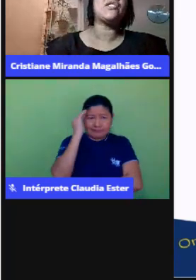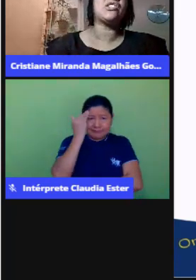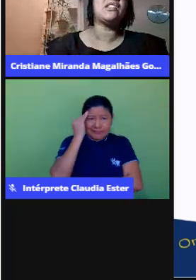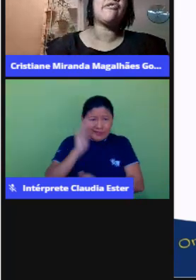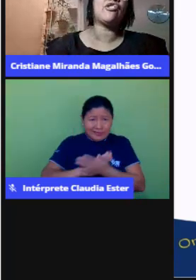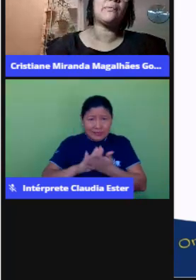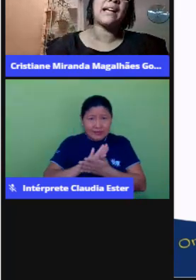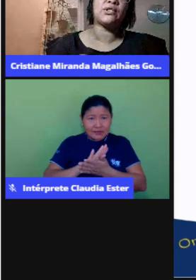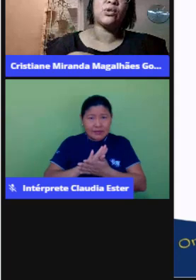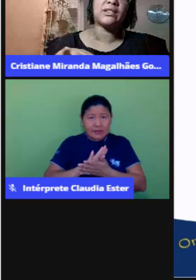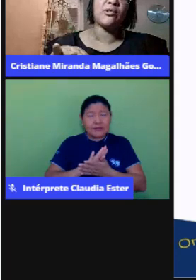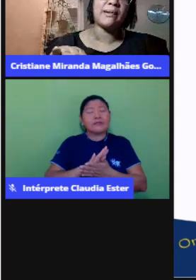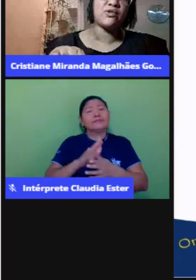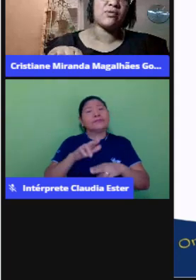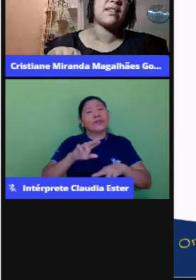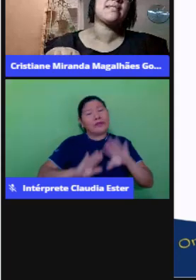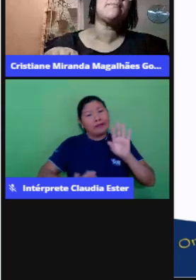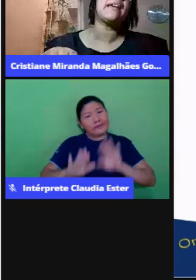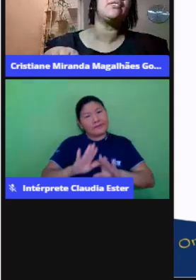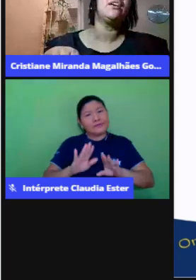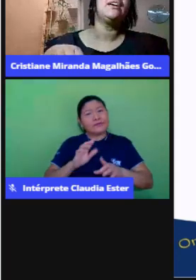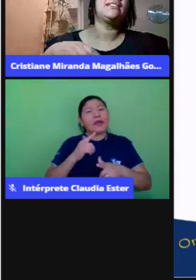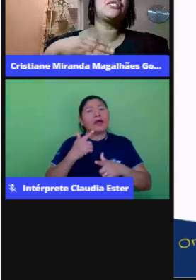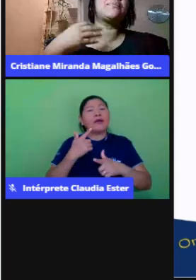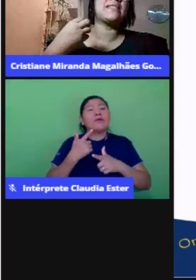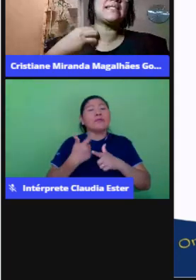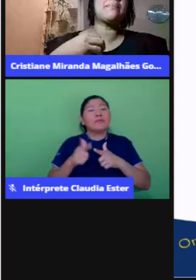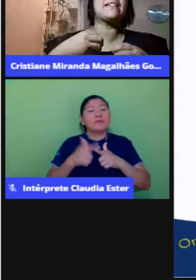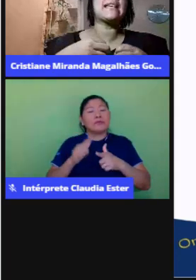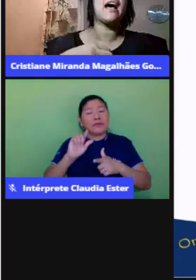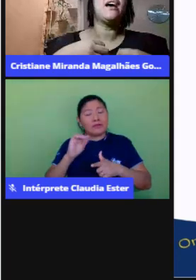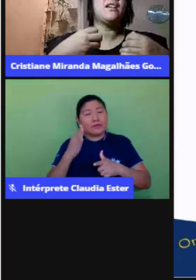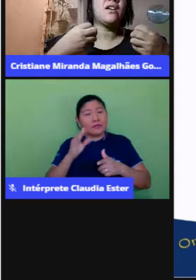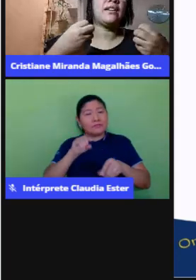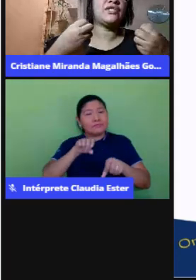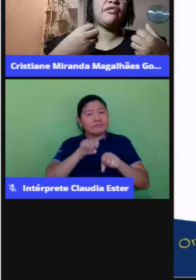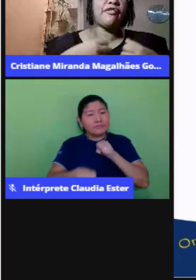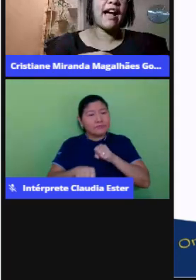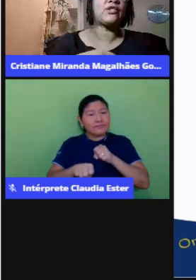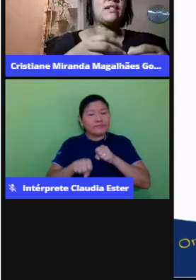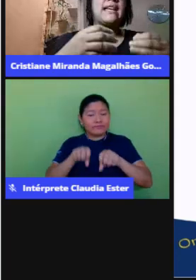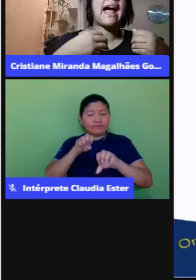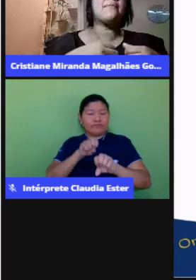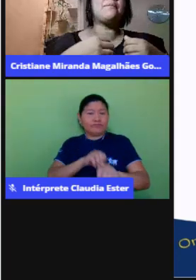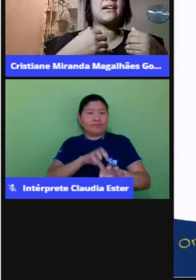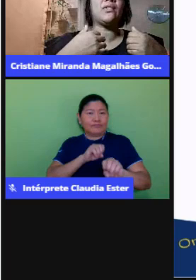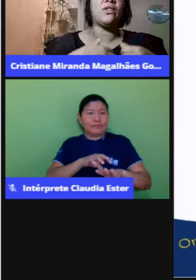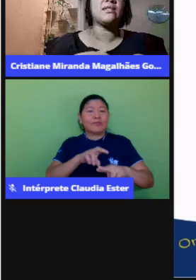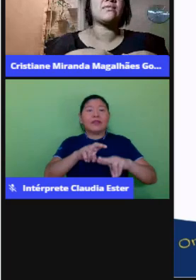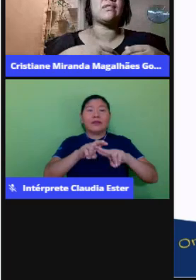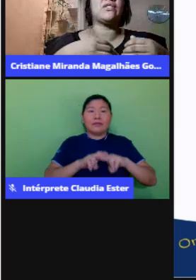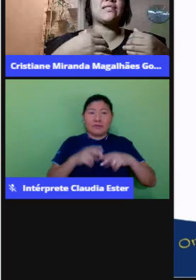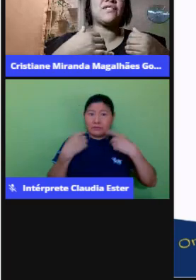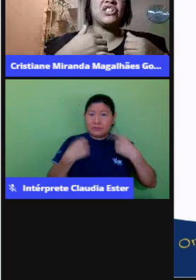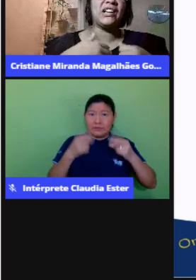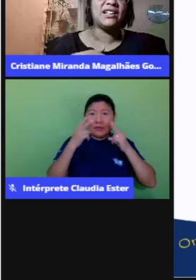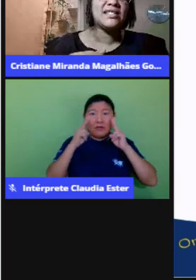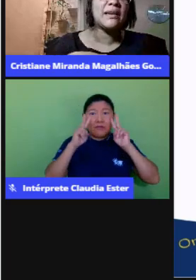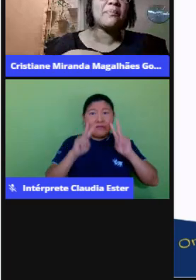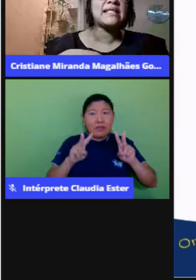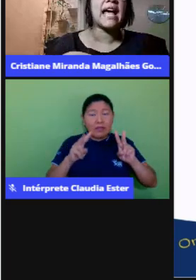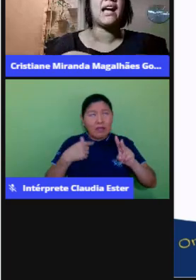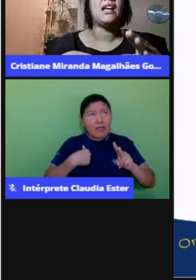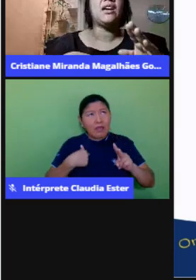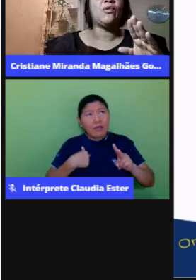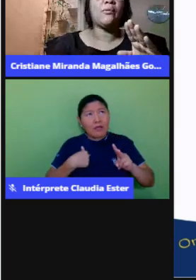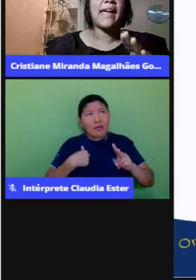eu acabei de deformar totalmente o conhecimento. Então, a gente precisa pensar, de fato, olhar para nós com a nossa